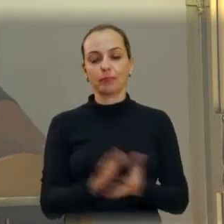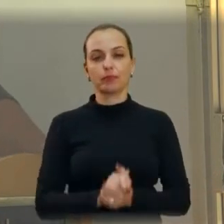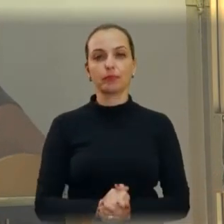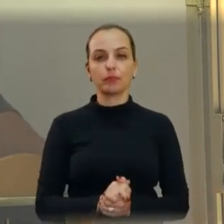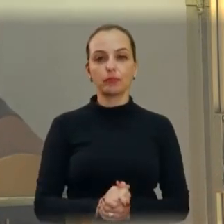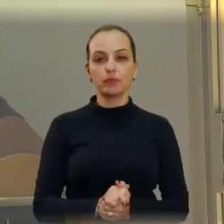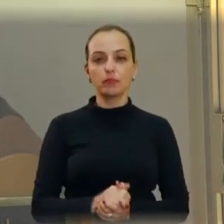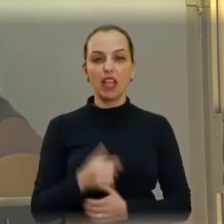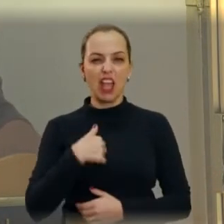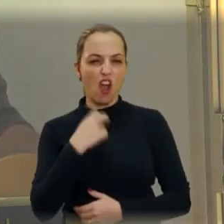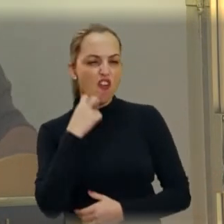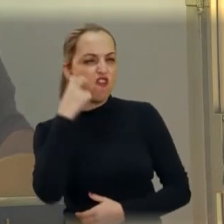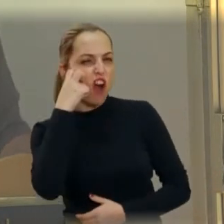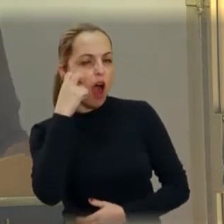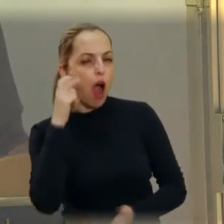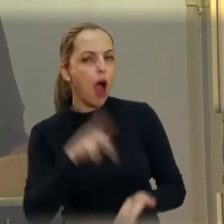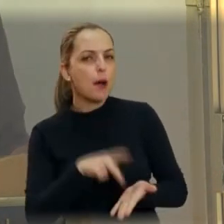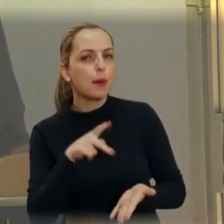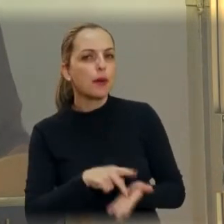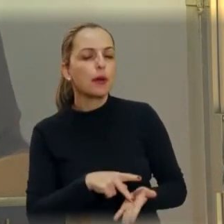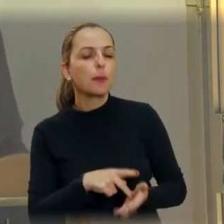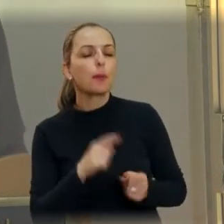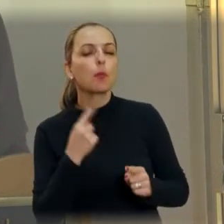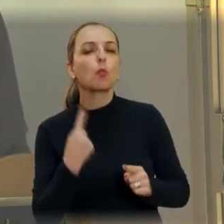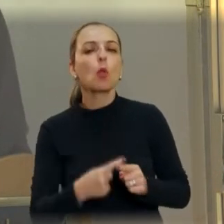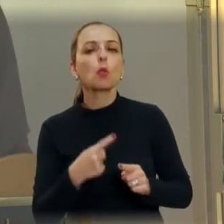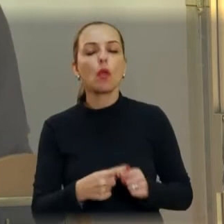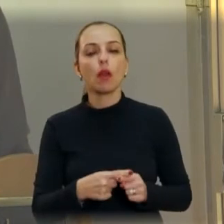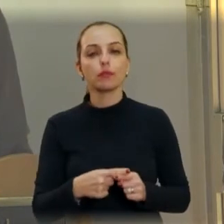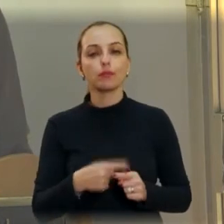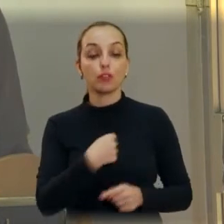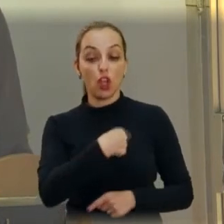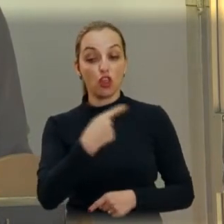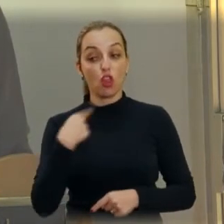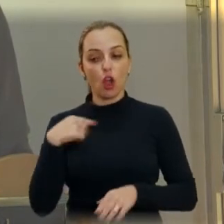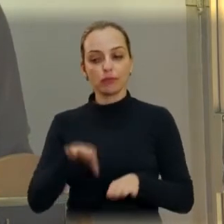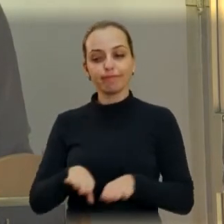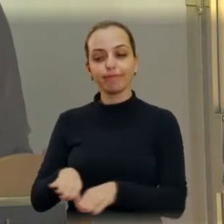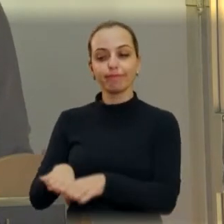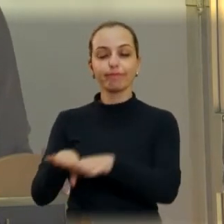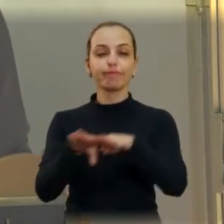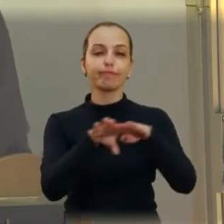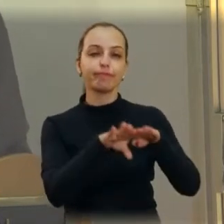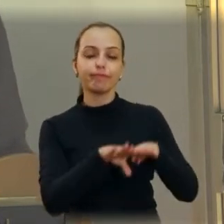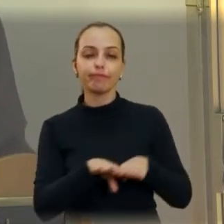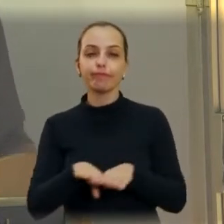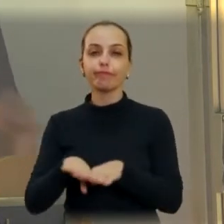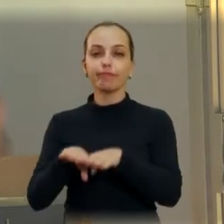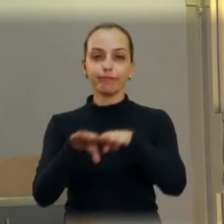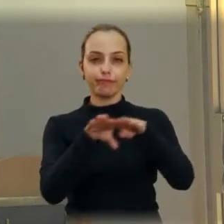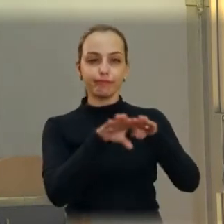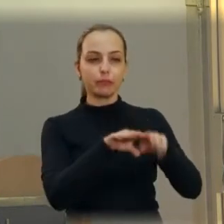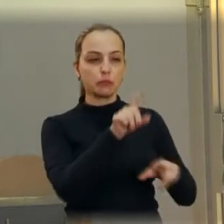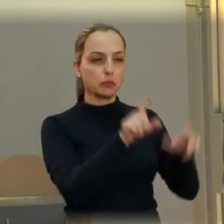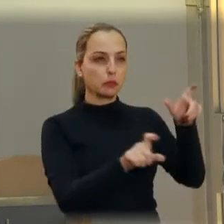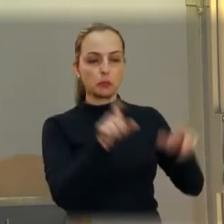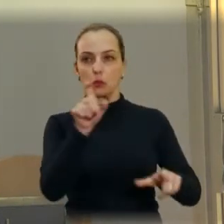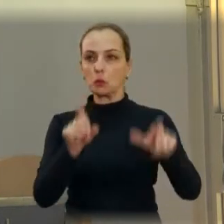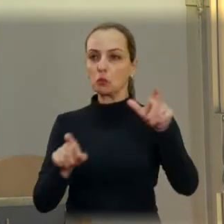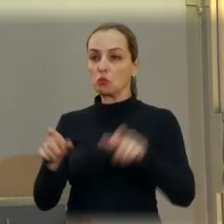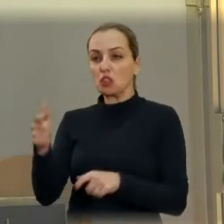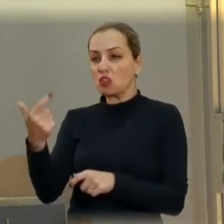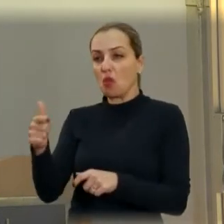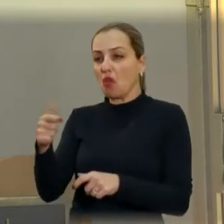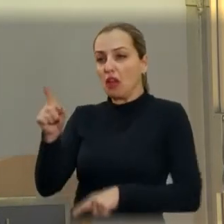Eu me envergonho porque nós nos igualamos a qualquer pessoa que não tem nenhum tipo